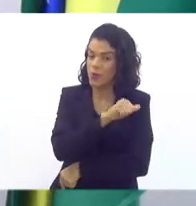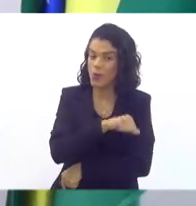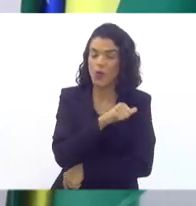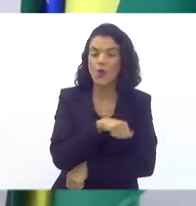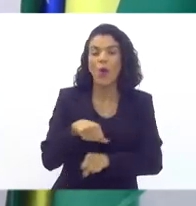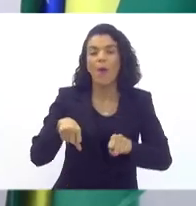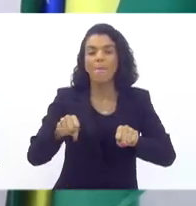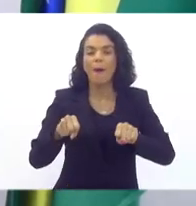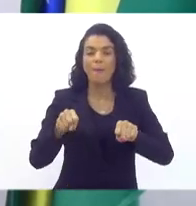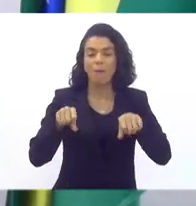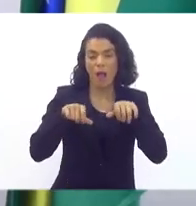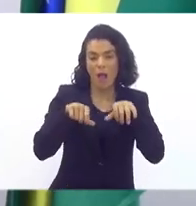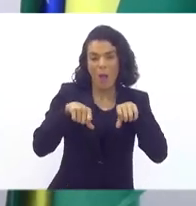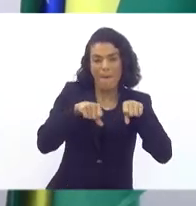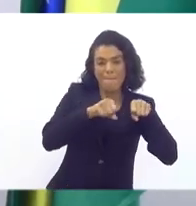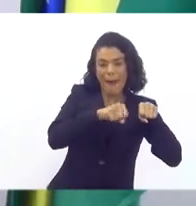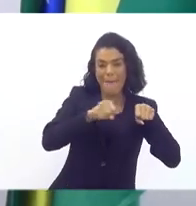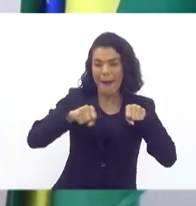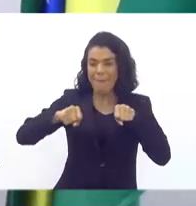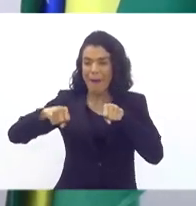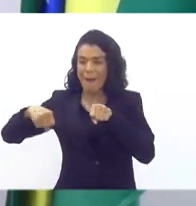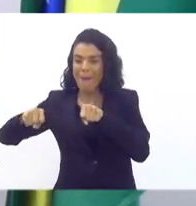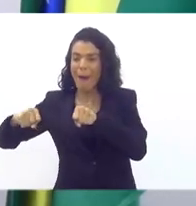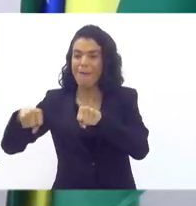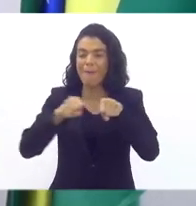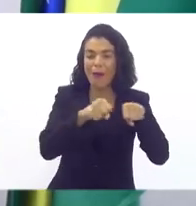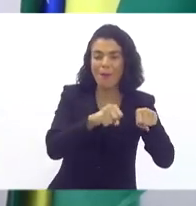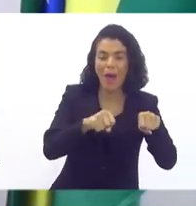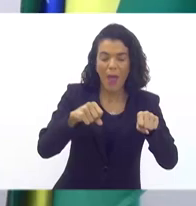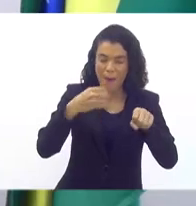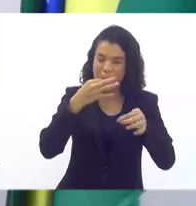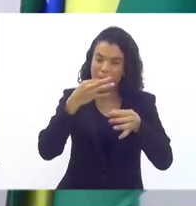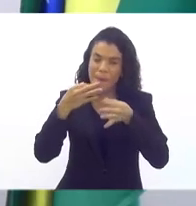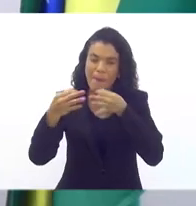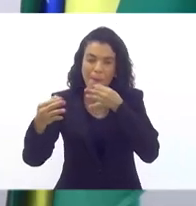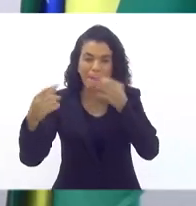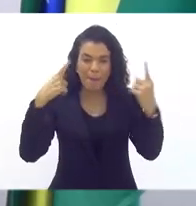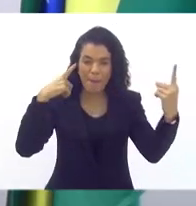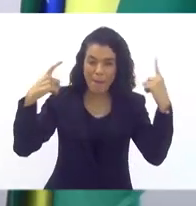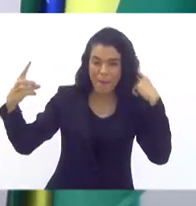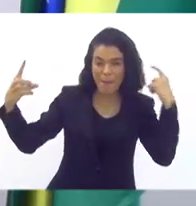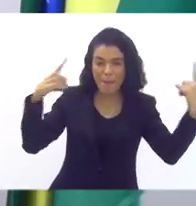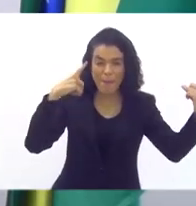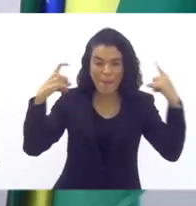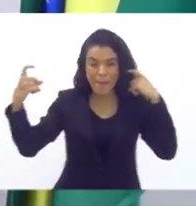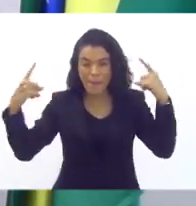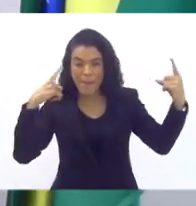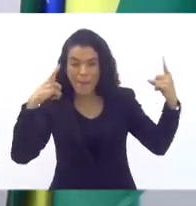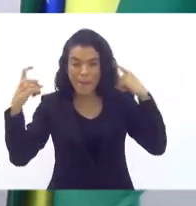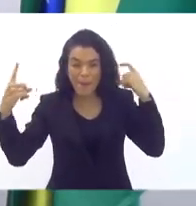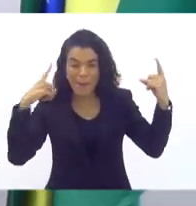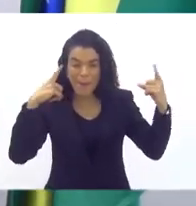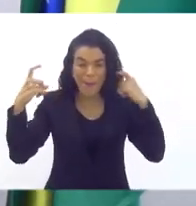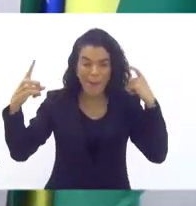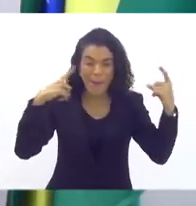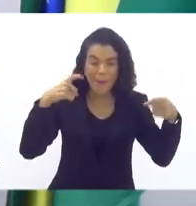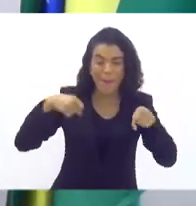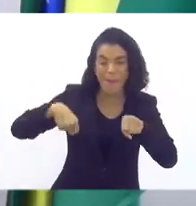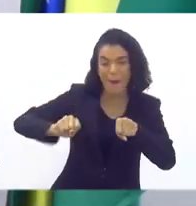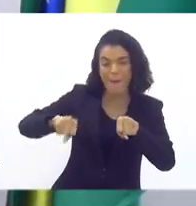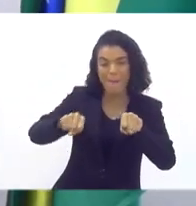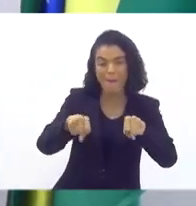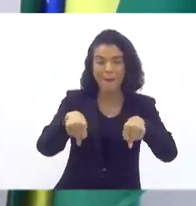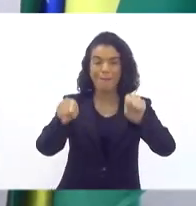Rolezinho de moto durante a madrugada infernizando a vida dos moradores em bairros residenciais com barulho com